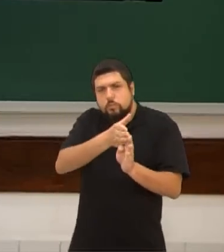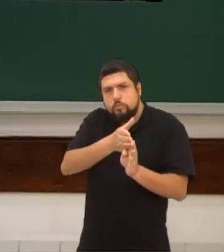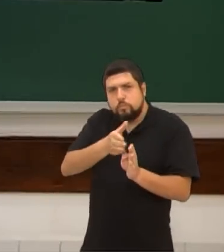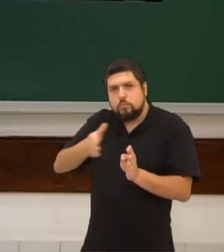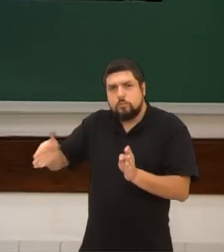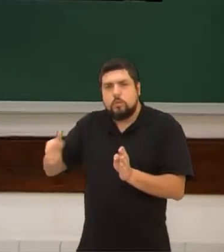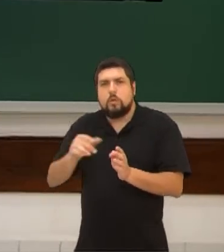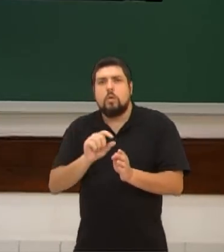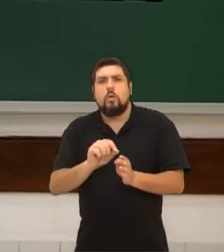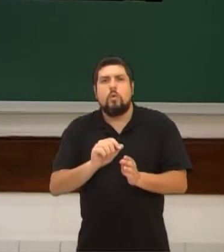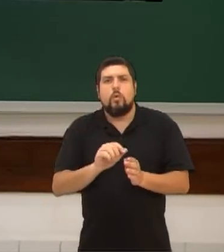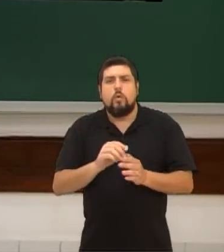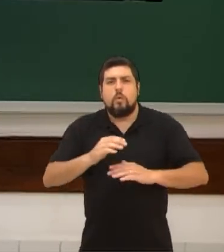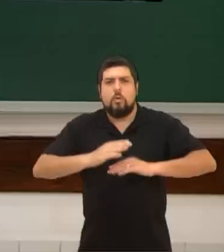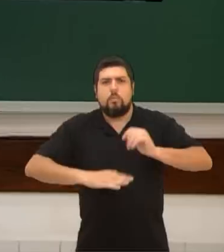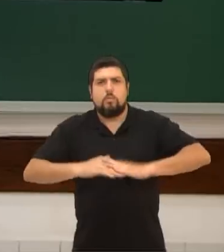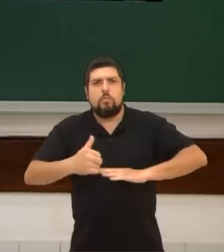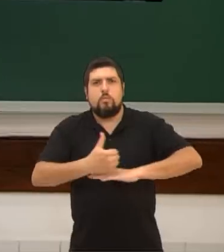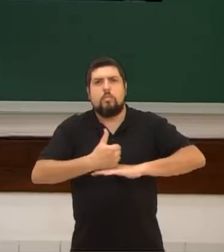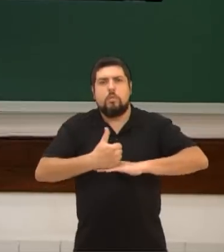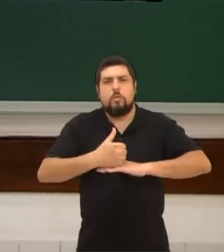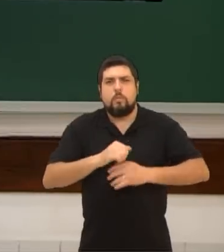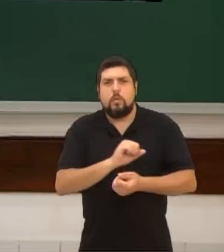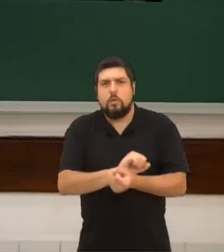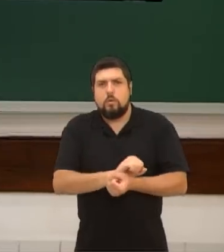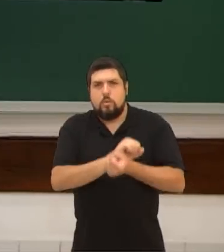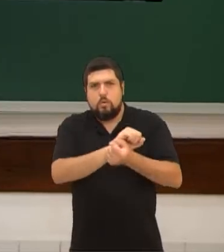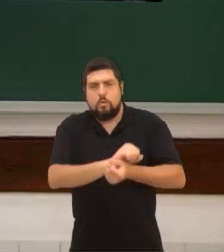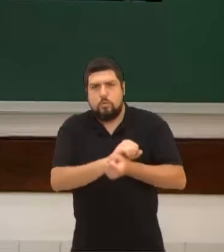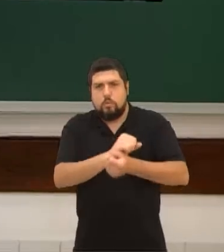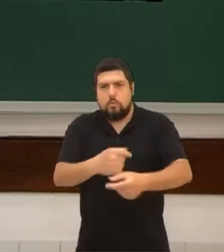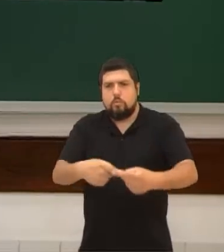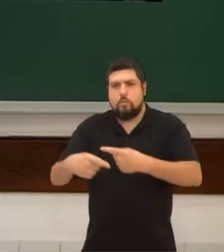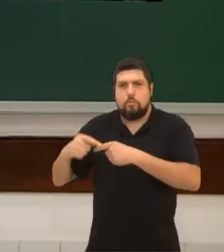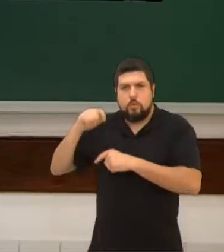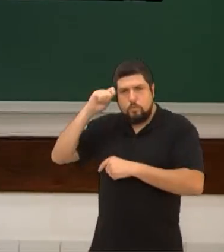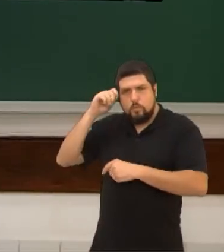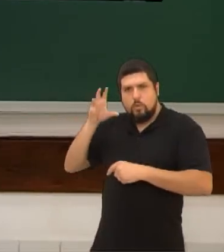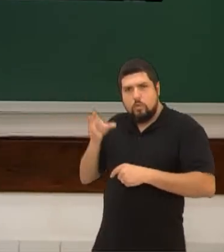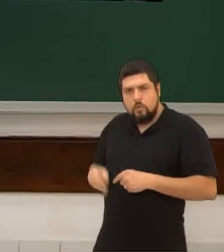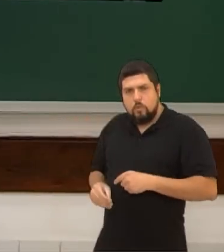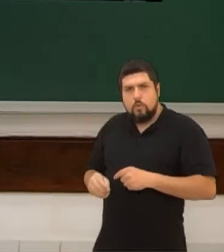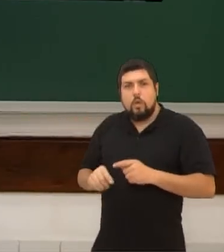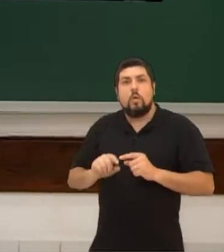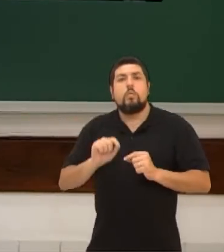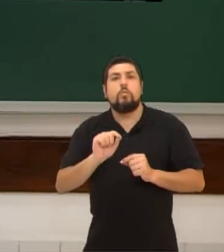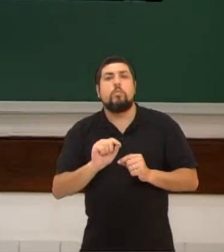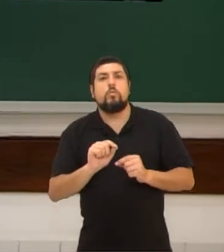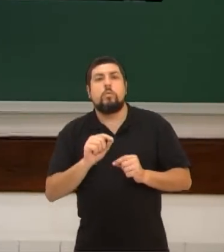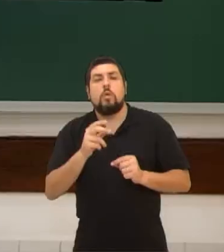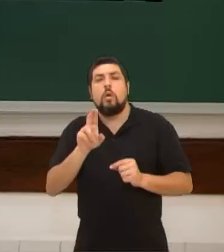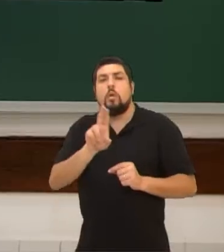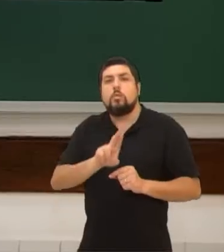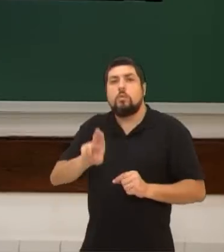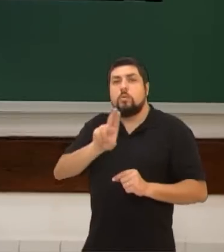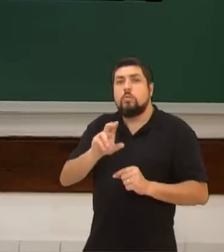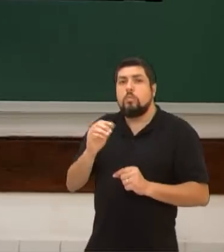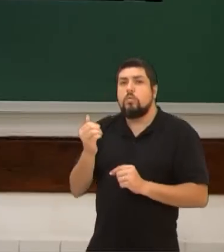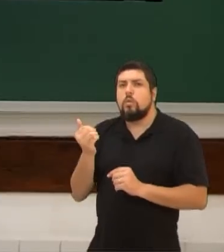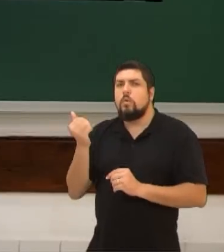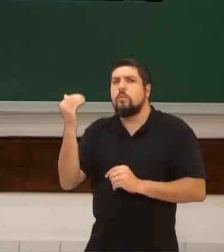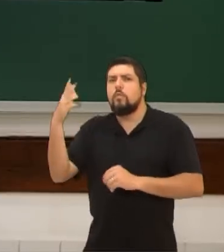mão de obra que se utilizava de escravos de origem africana para uma mão de obra imigrante. O Brasil começa